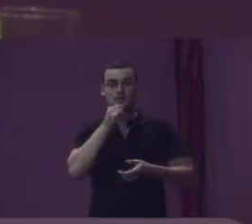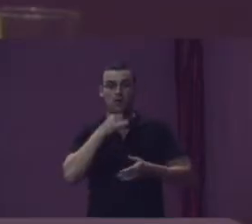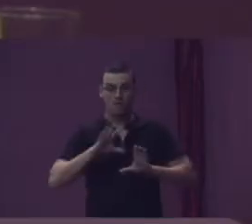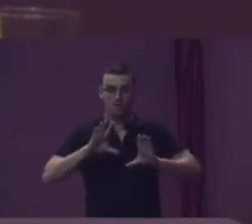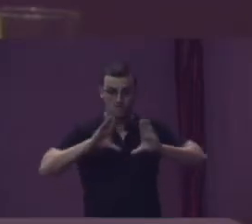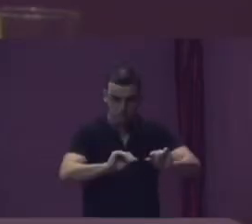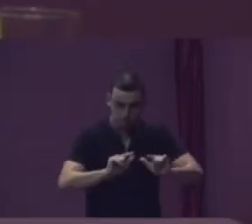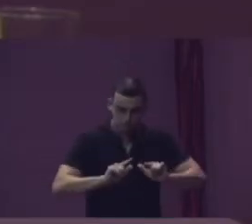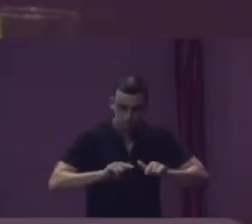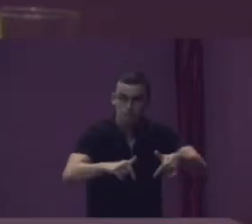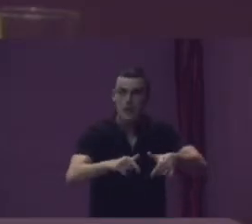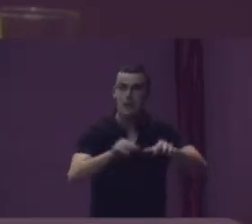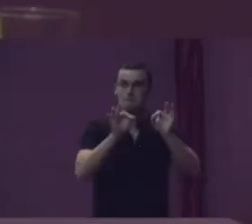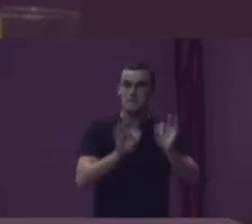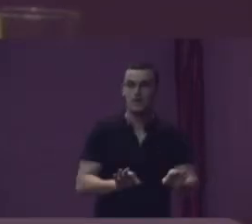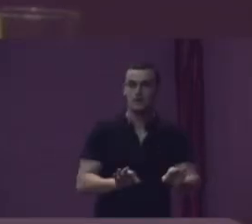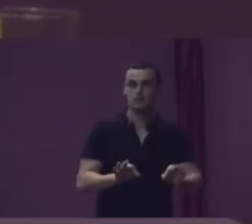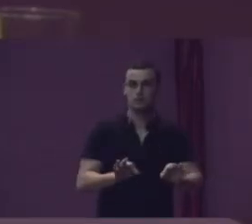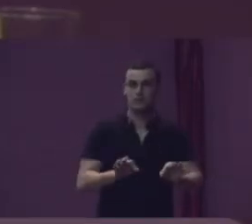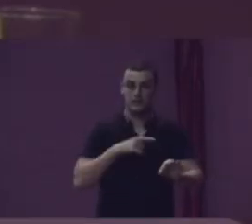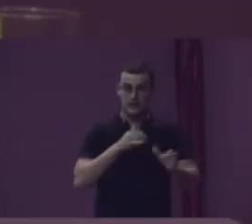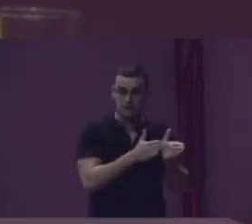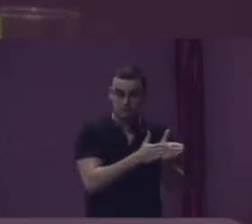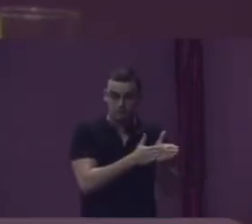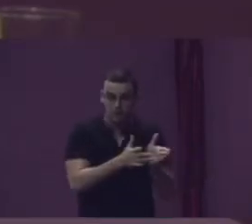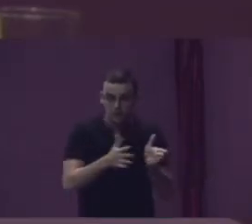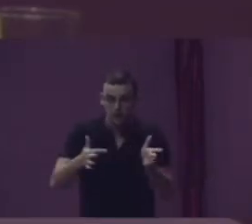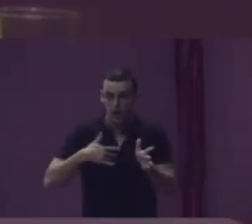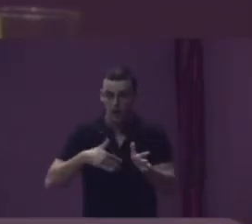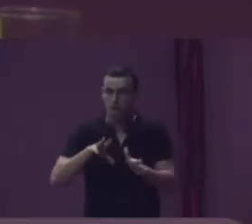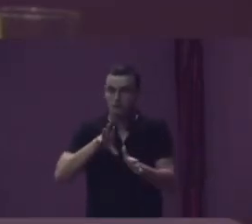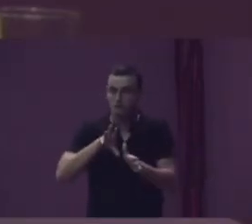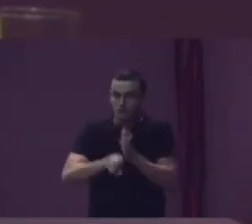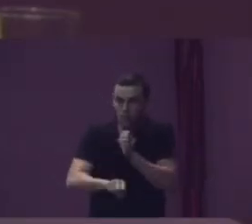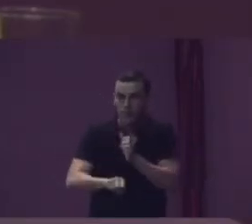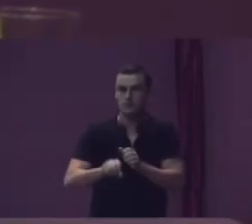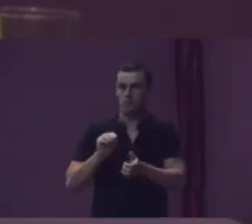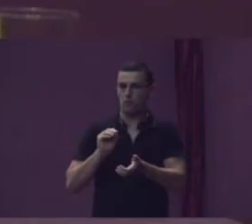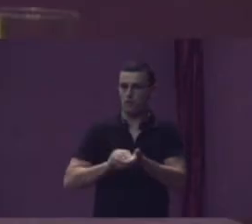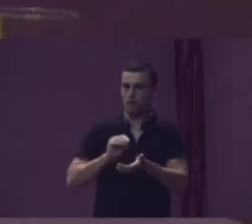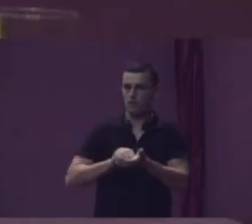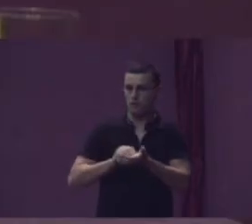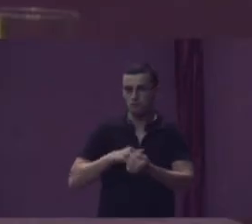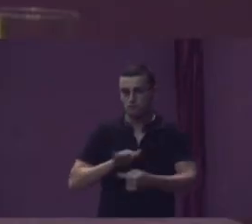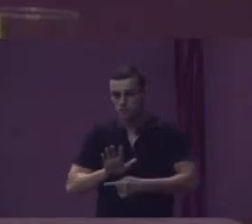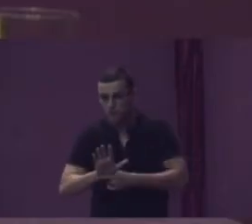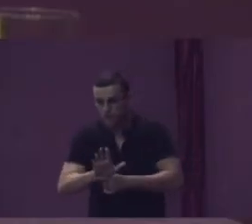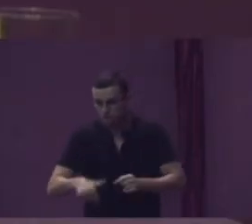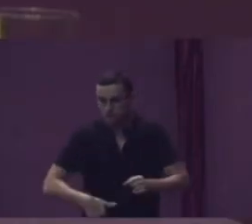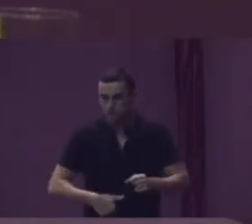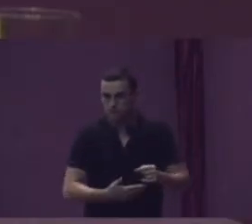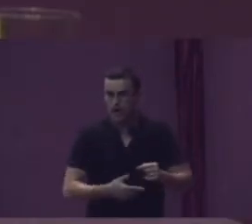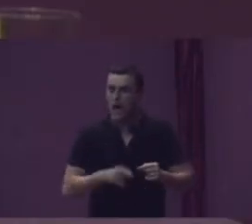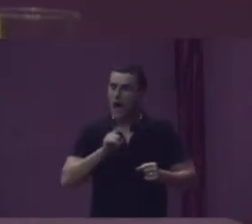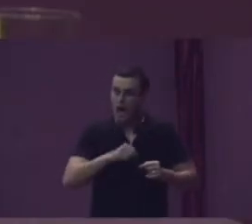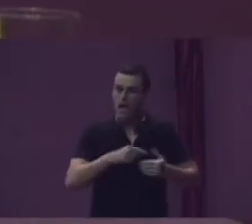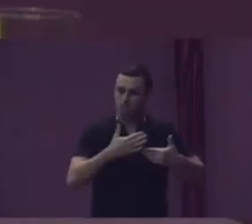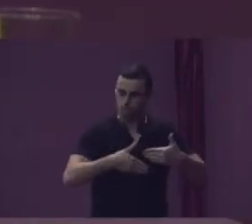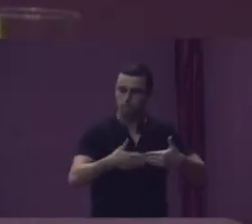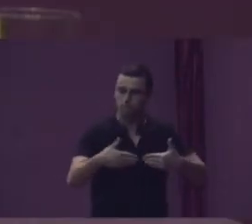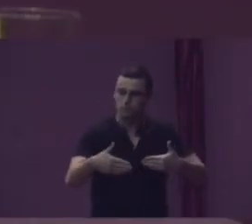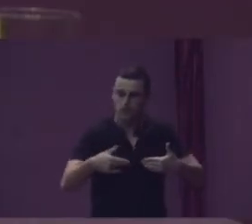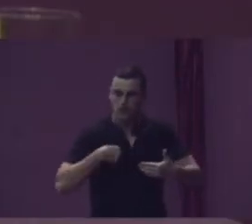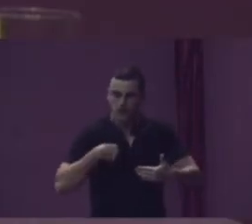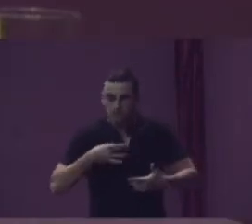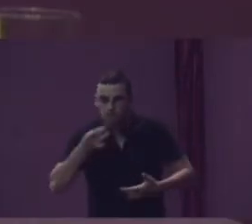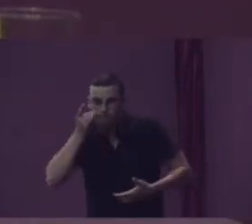ainda durante a formação universitária, acompanhar partos e participar de cesarianas, fazem parte do processo que torna o